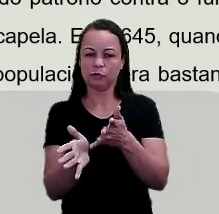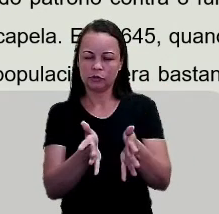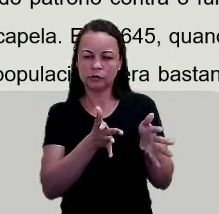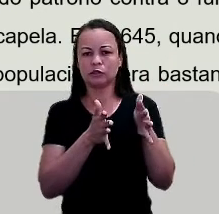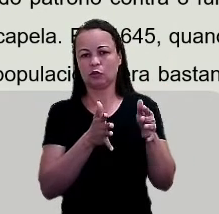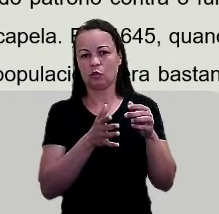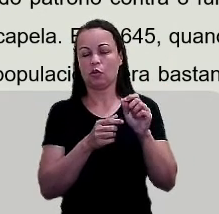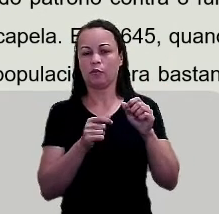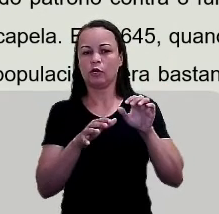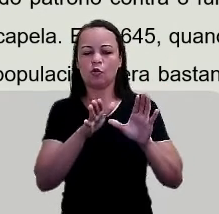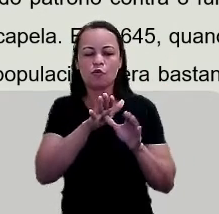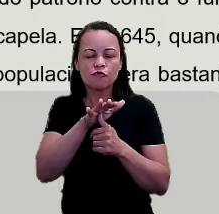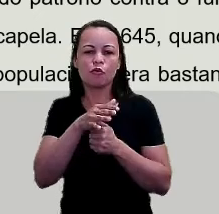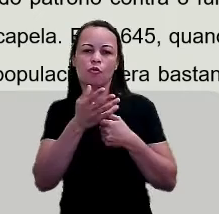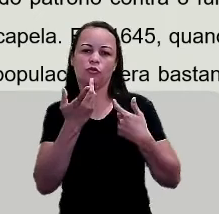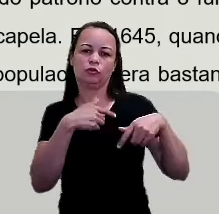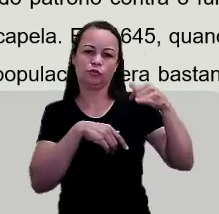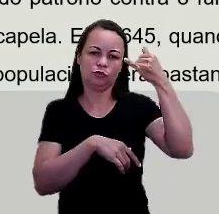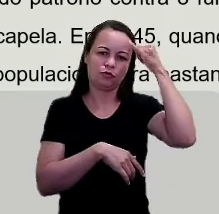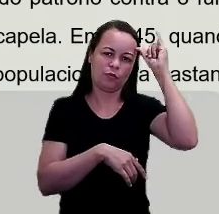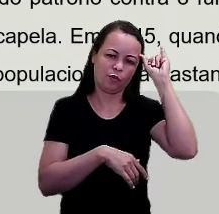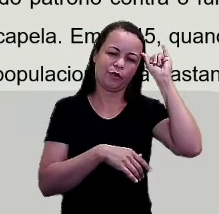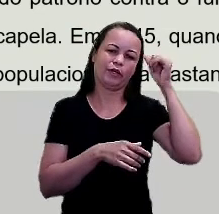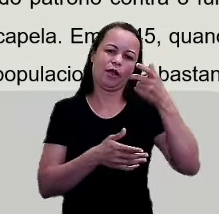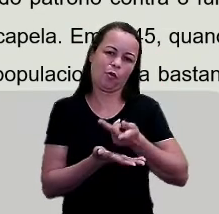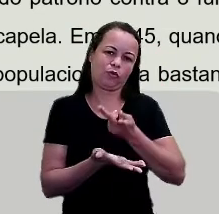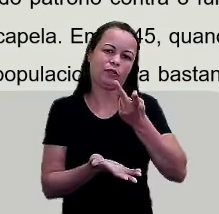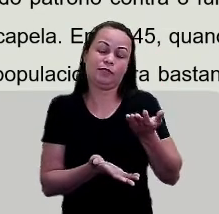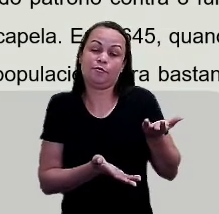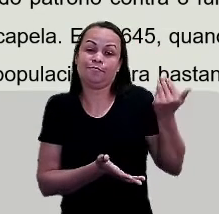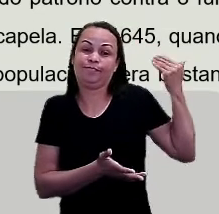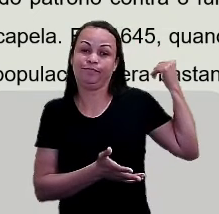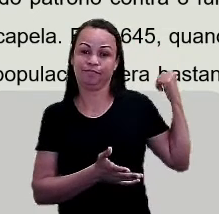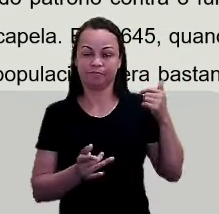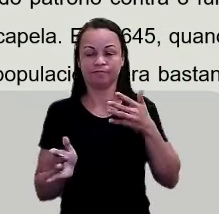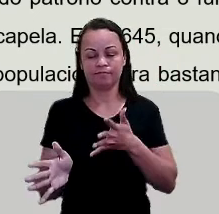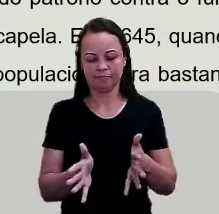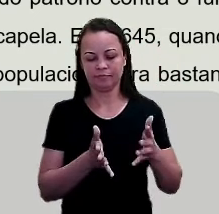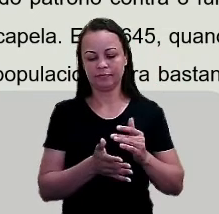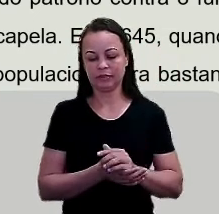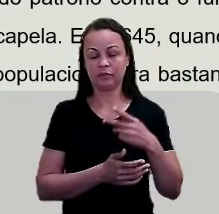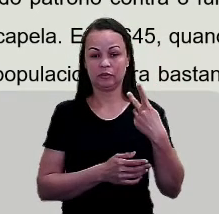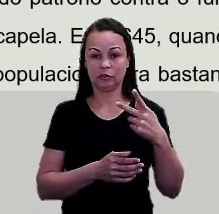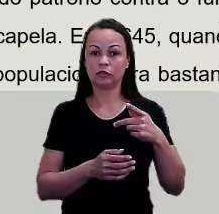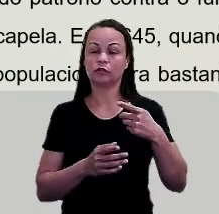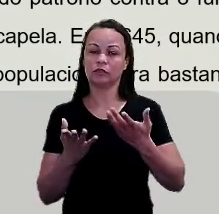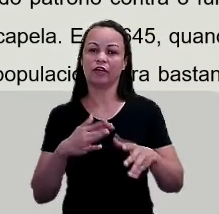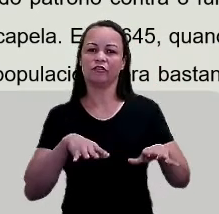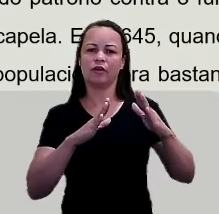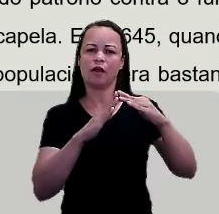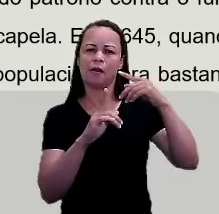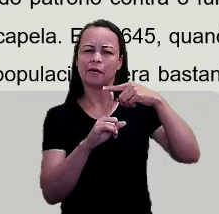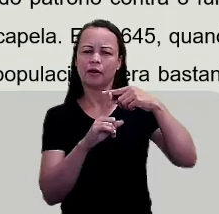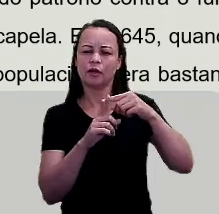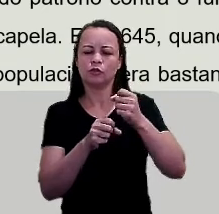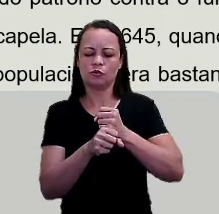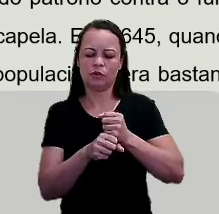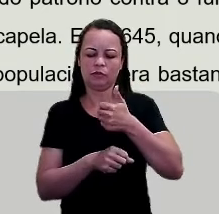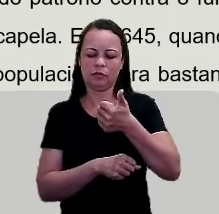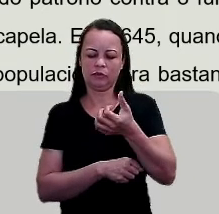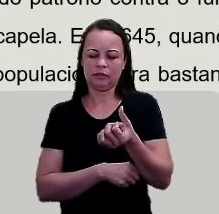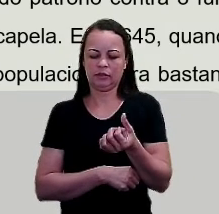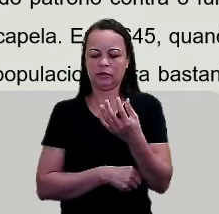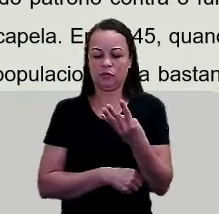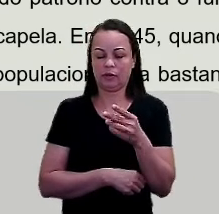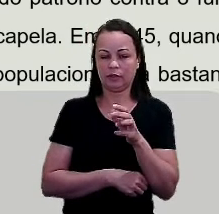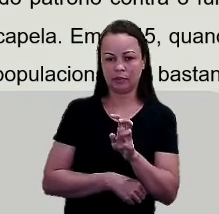cidade. Fez erguer sobre a sua invocação uma pequena capela. Em 1645, quando travou-se a